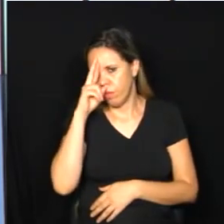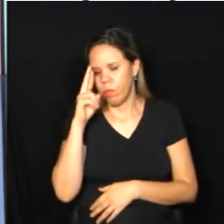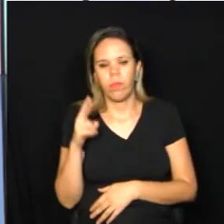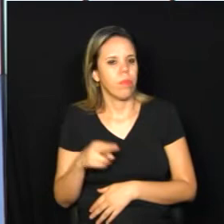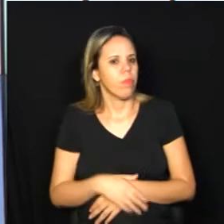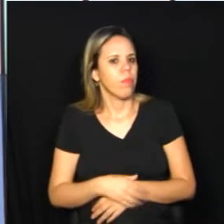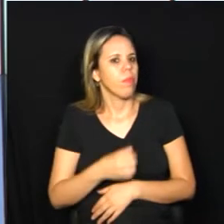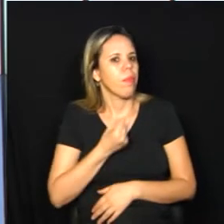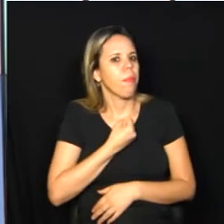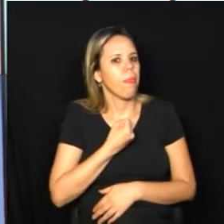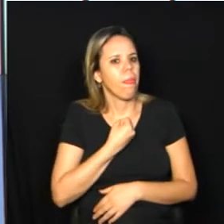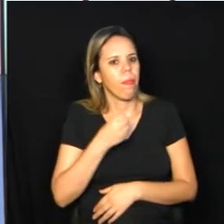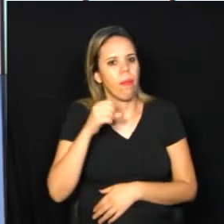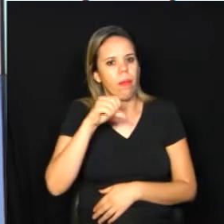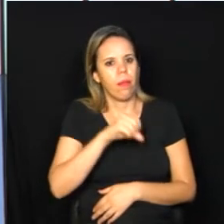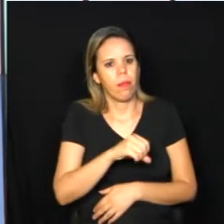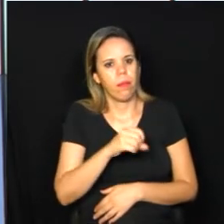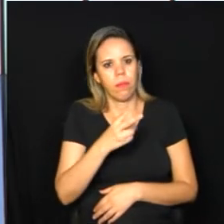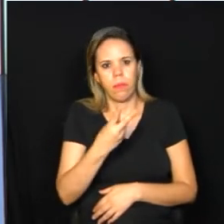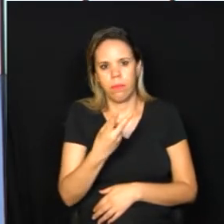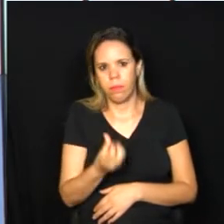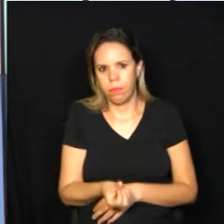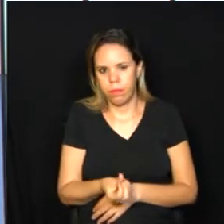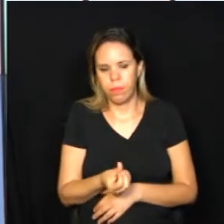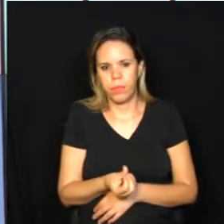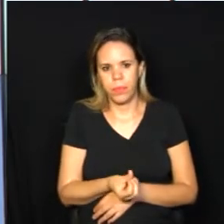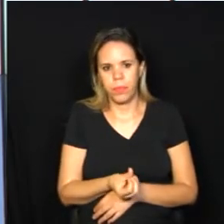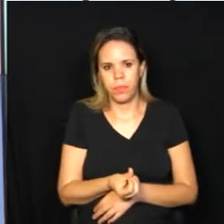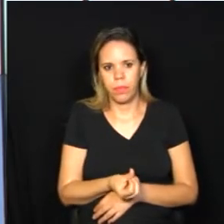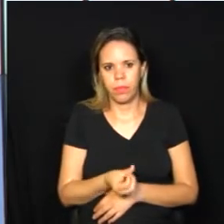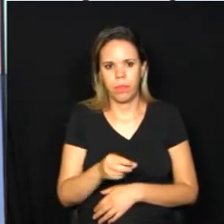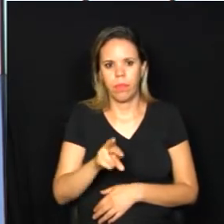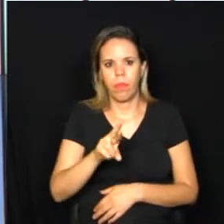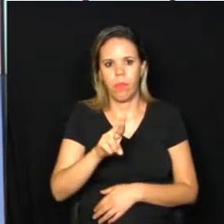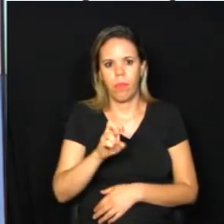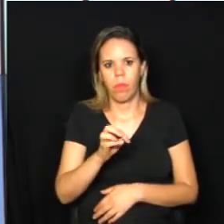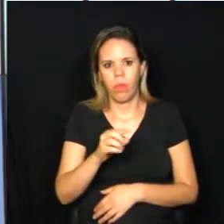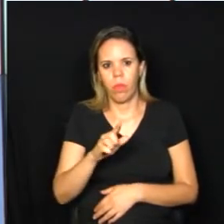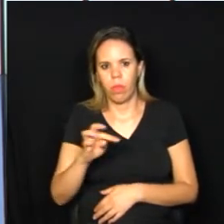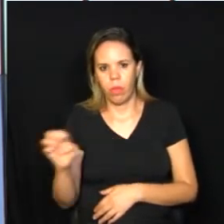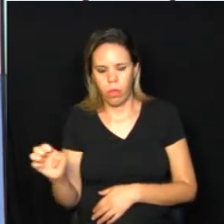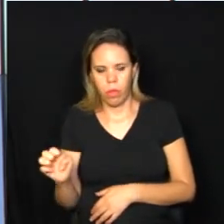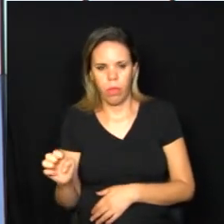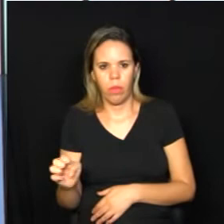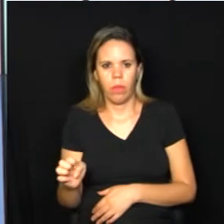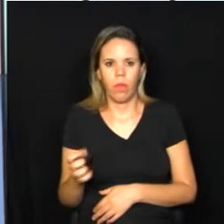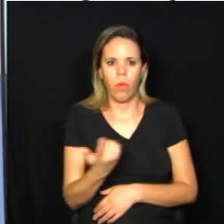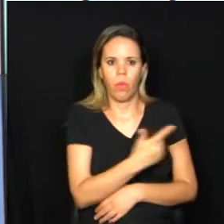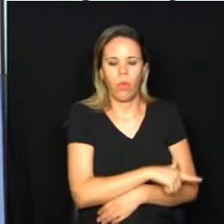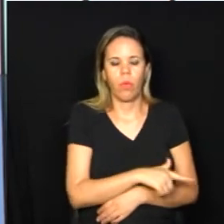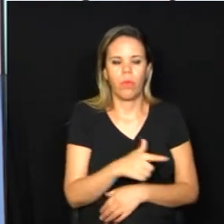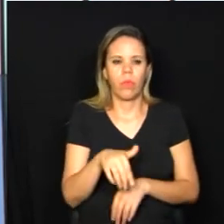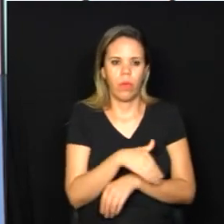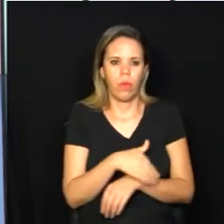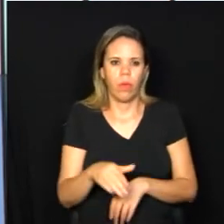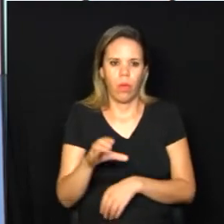altura do numeral 926. Então, Regente Feijó, entre a Ferreira Penteado